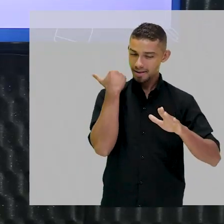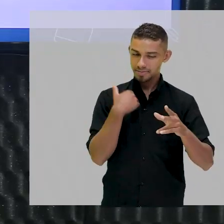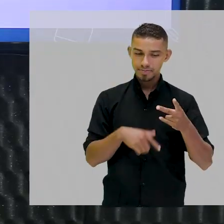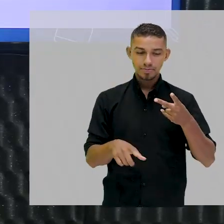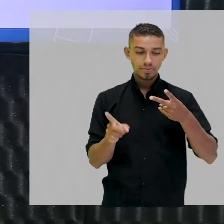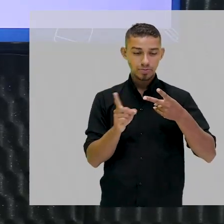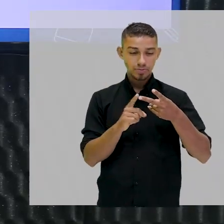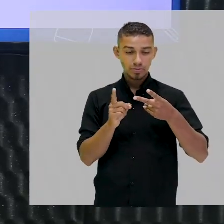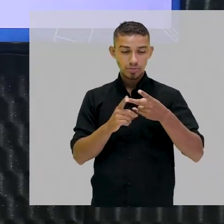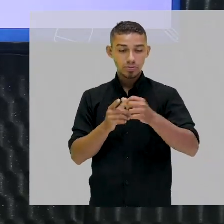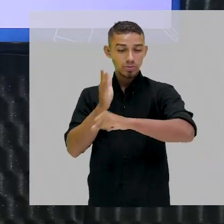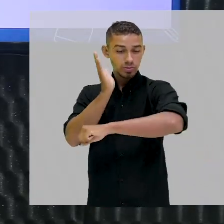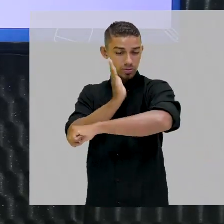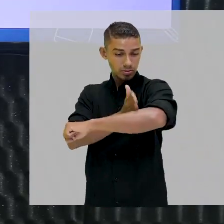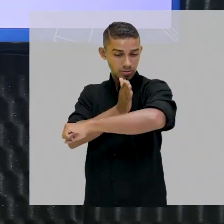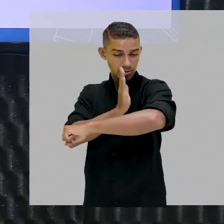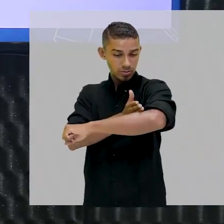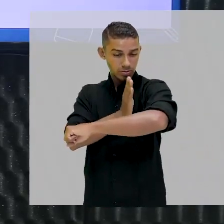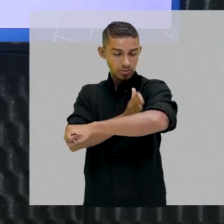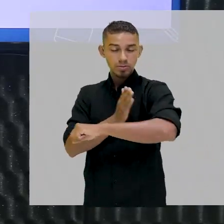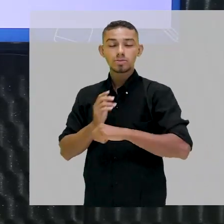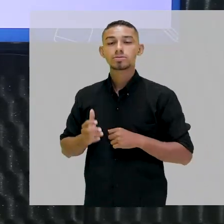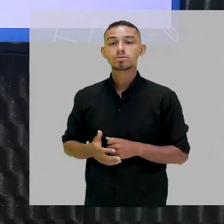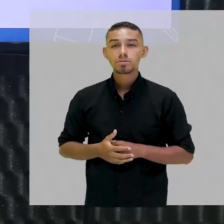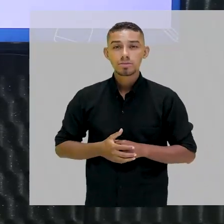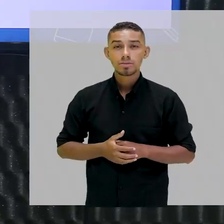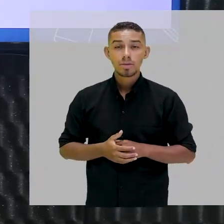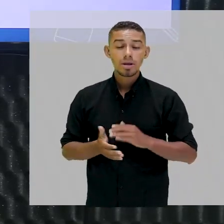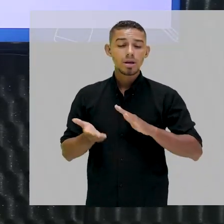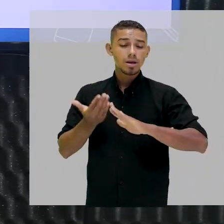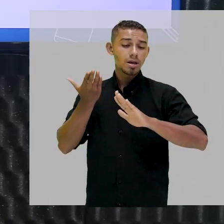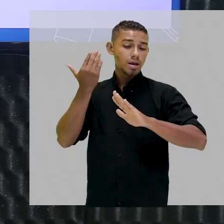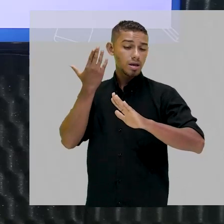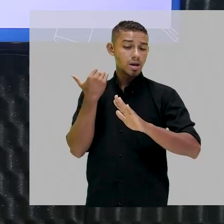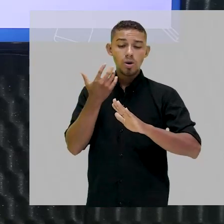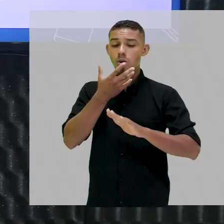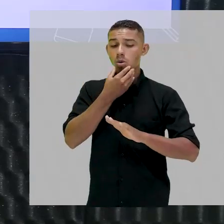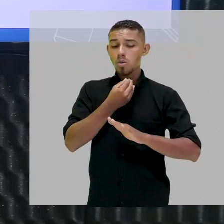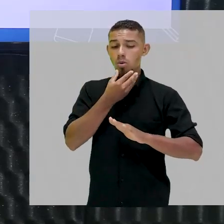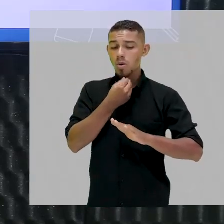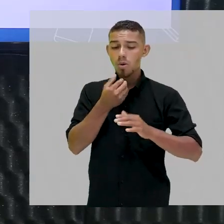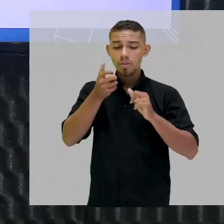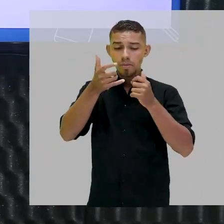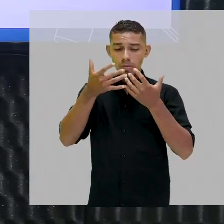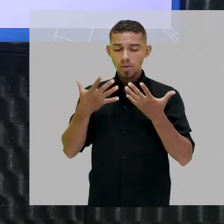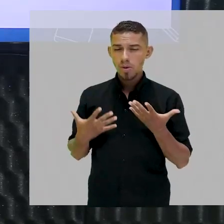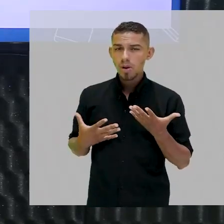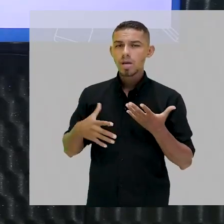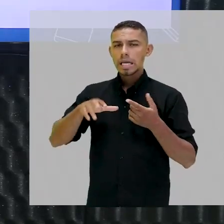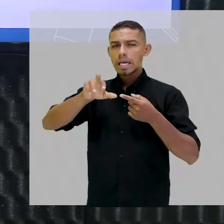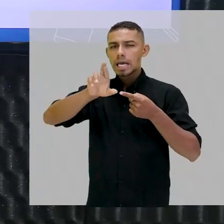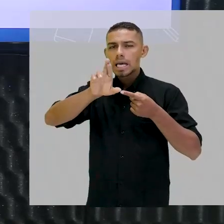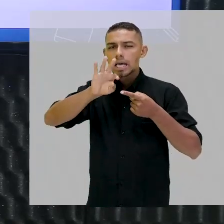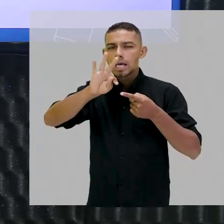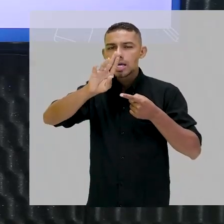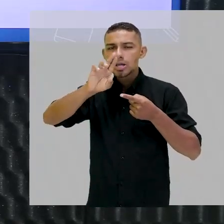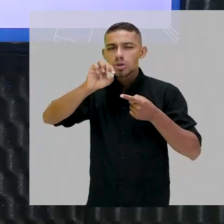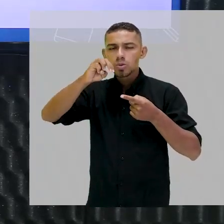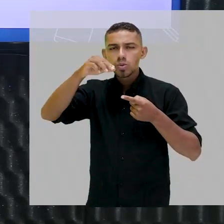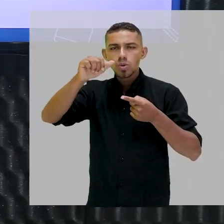Na antiguidade, o homem ele usava a dança nos seus momentos ritualísticos, nos